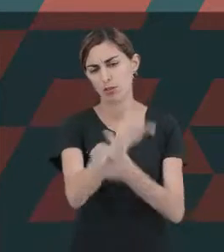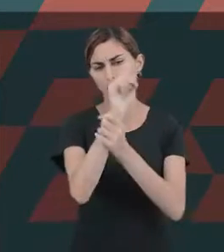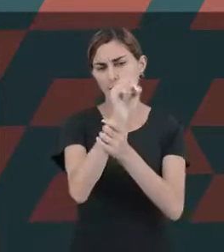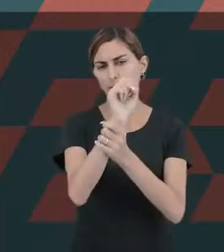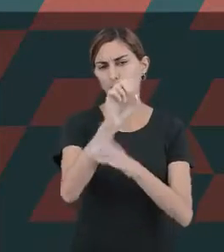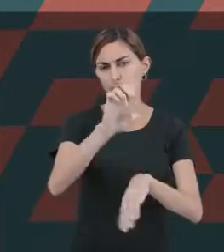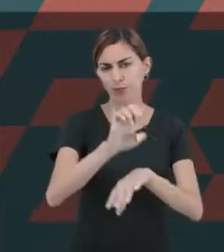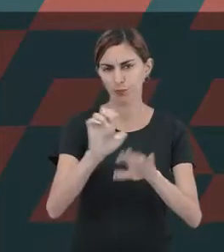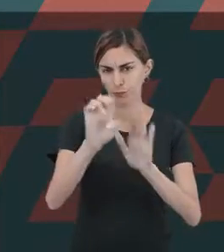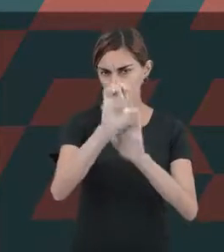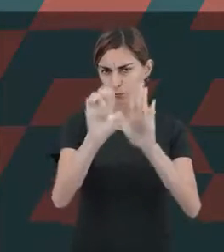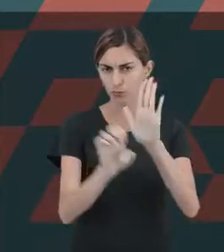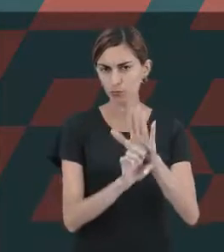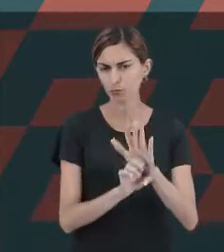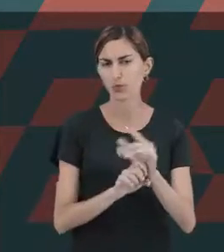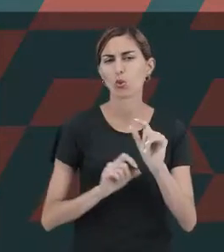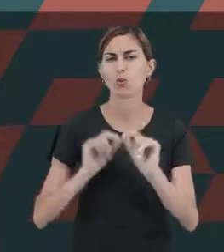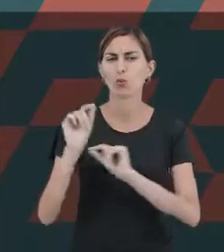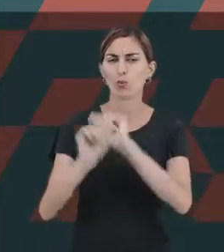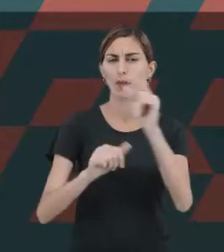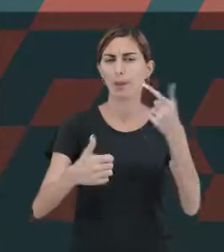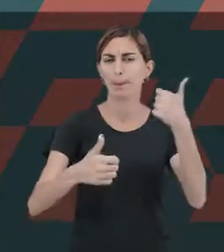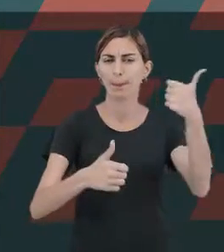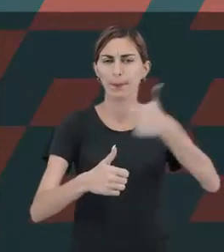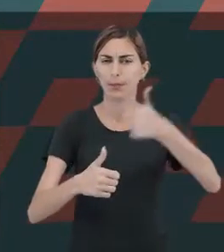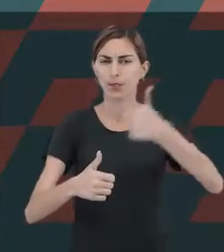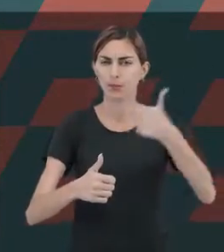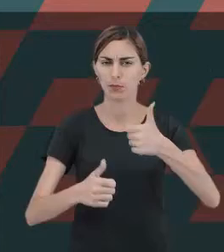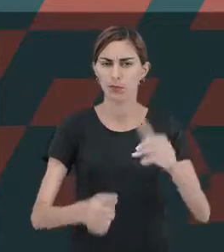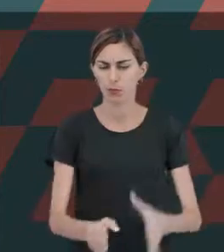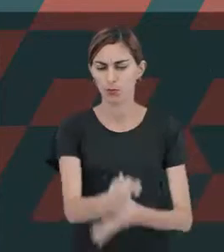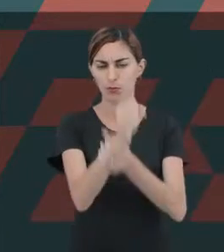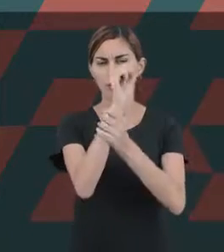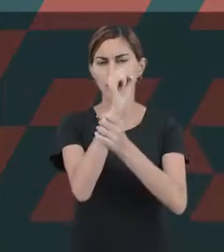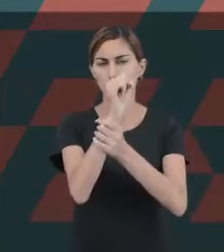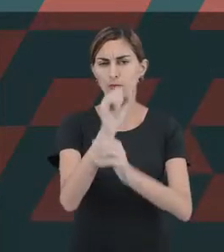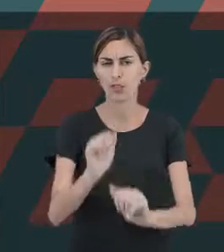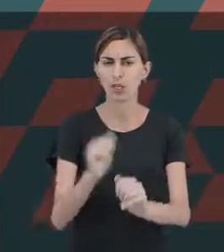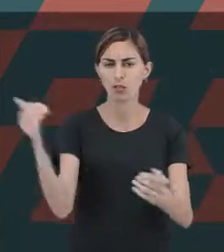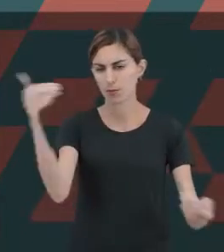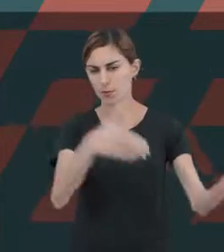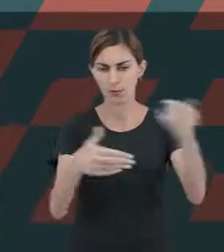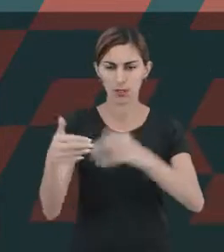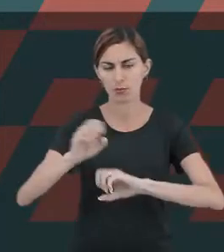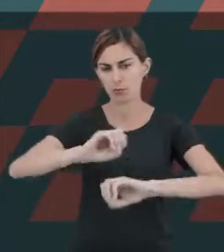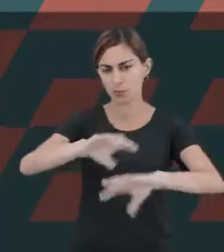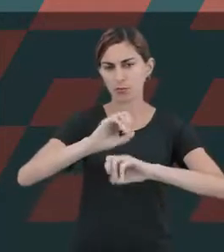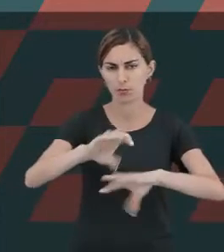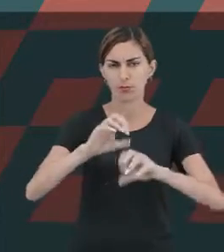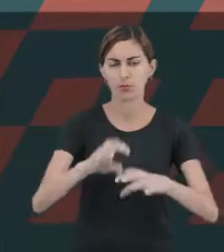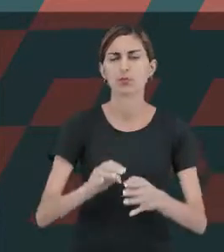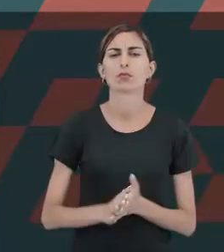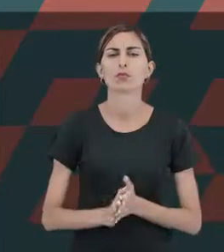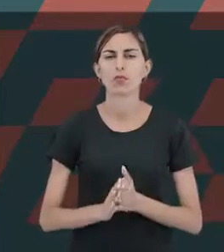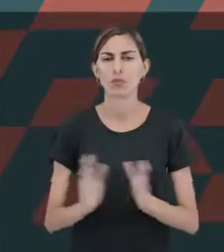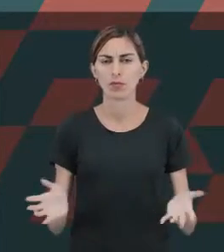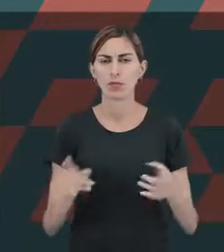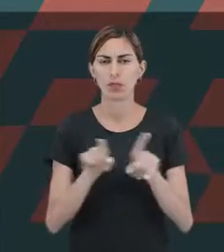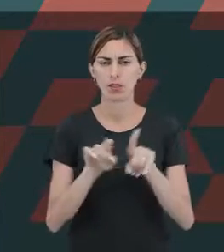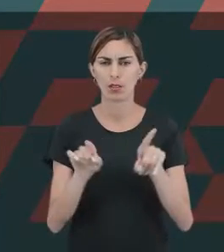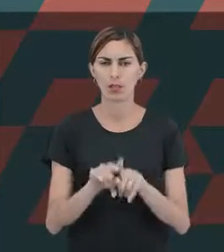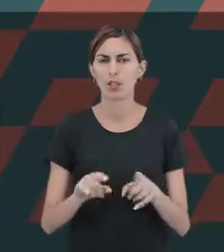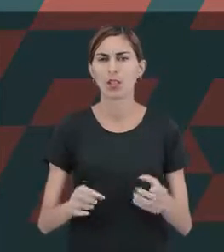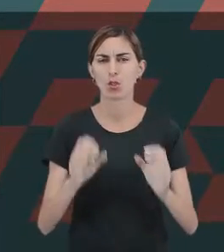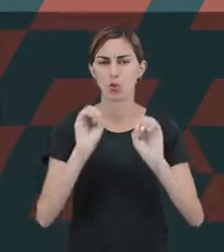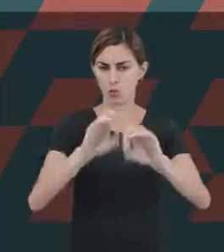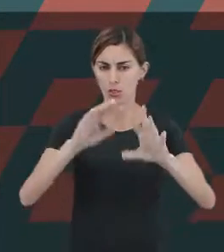garantidos pelo Estatuto são: o primeiro, garantir o pleno acesso à educação, inclusive o